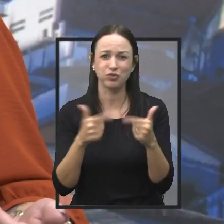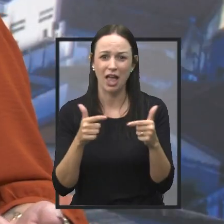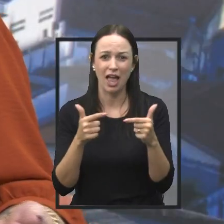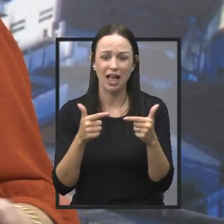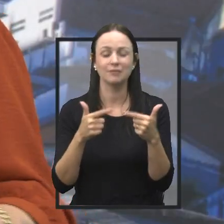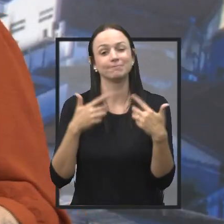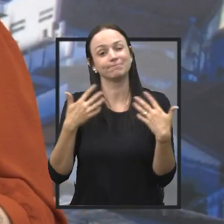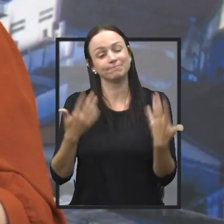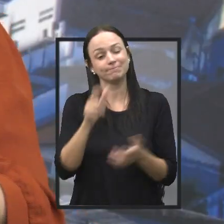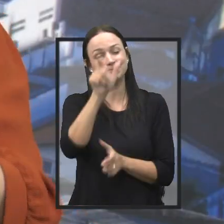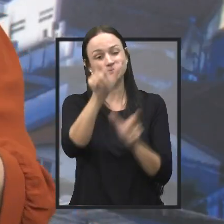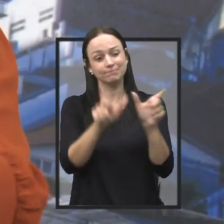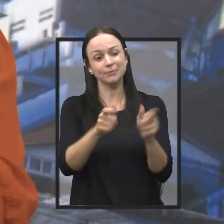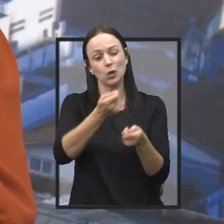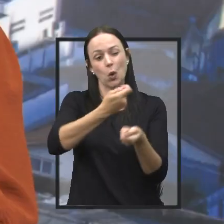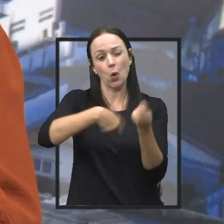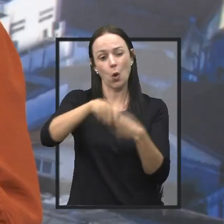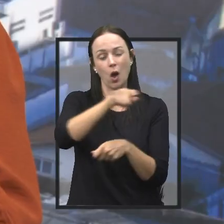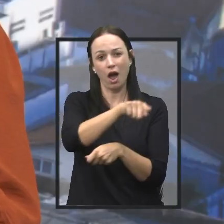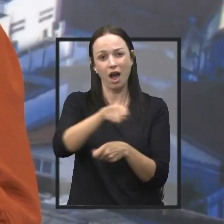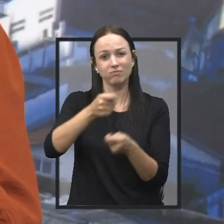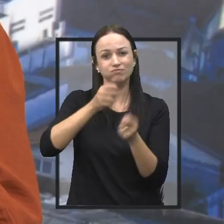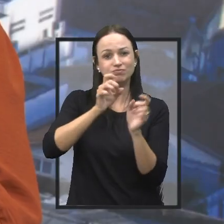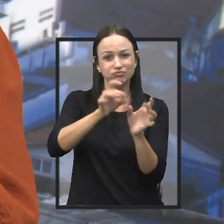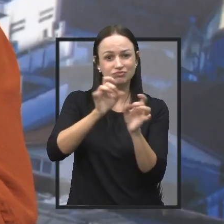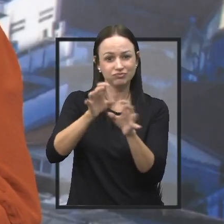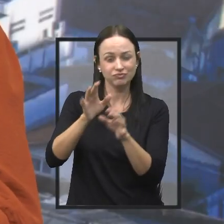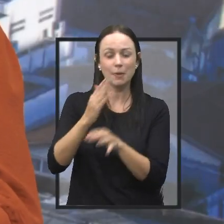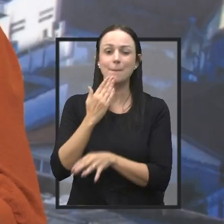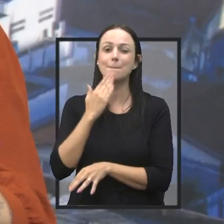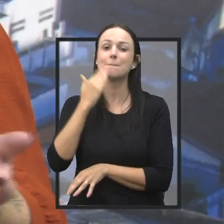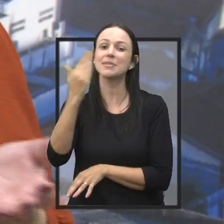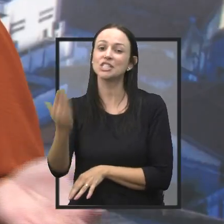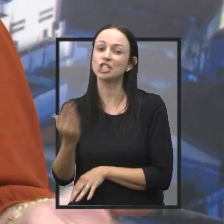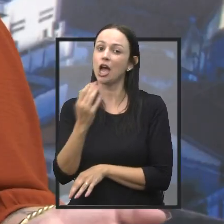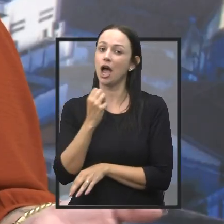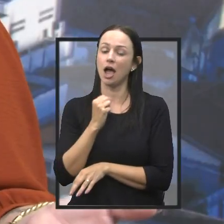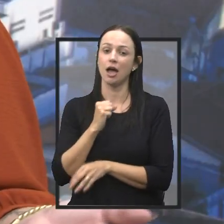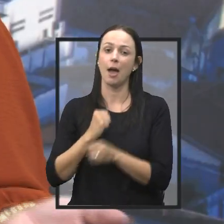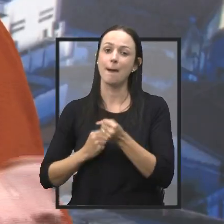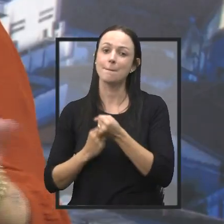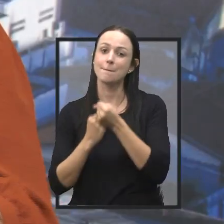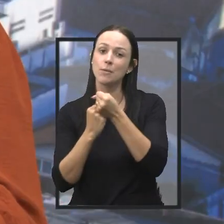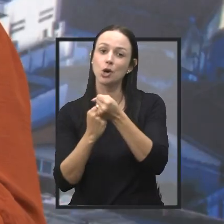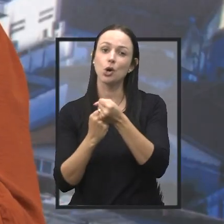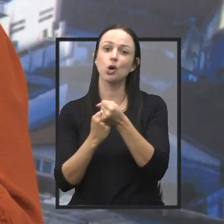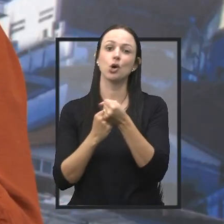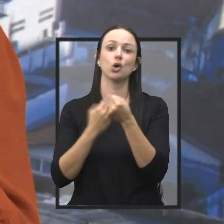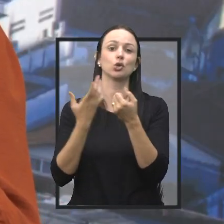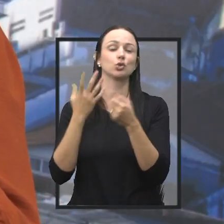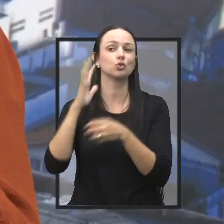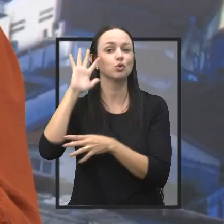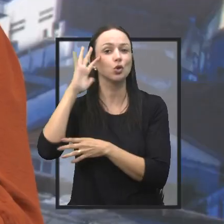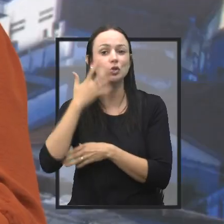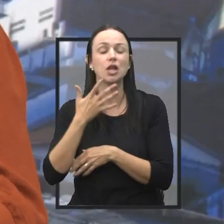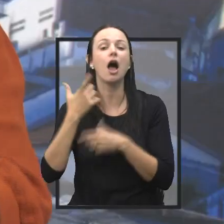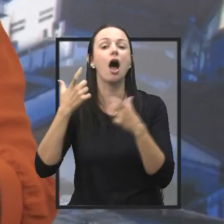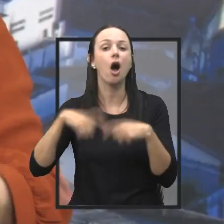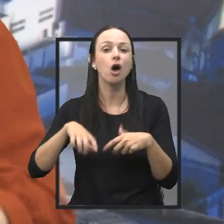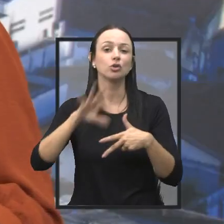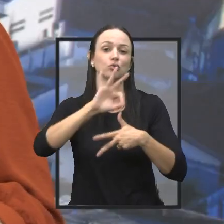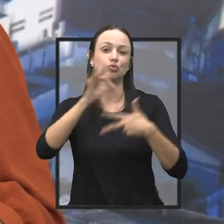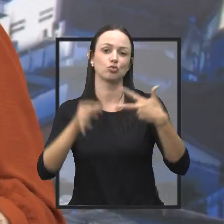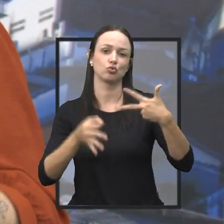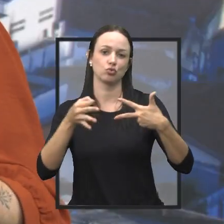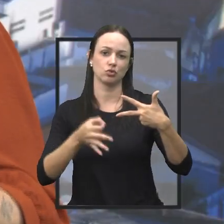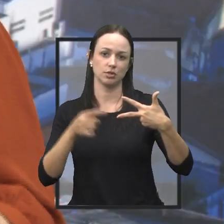aos comerciantes, né, buscar um apoio e uma solução para os seus pleitos no judiciário. Então, a